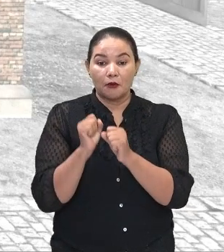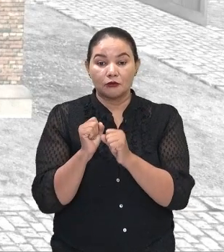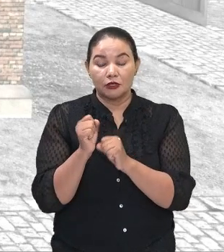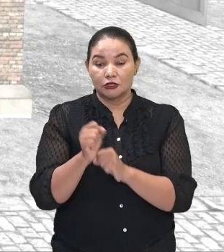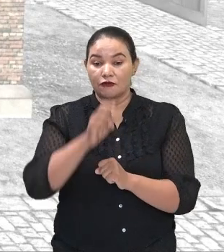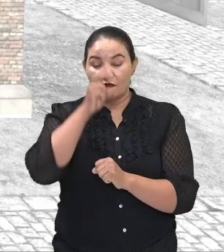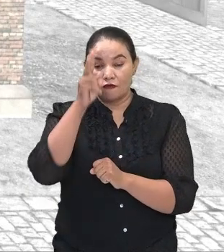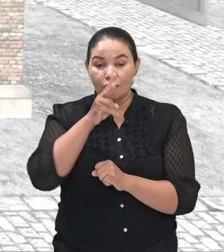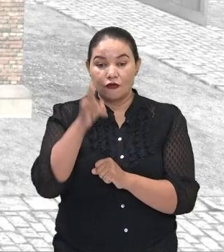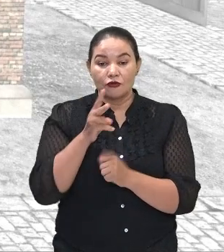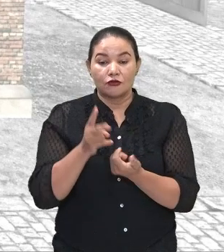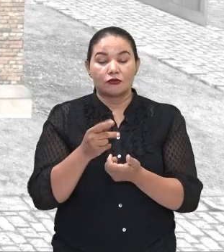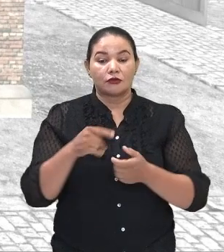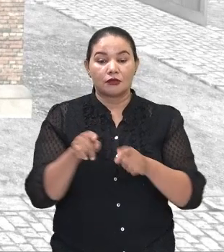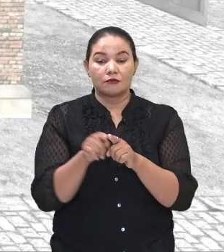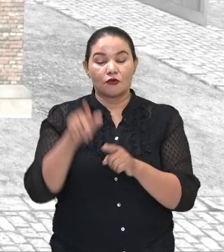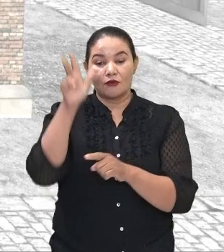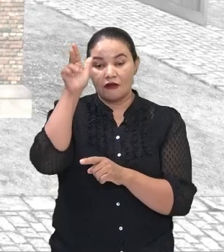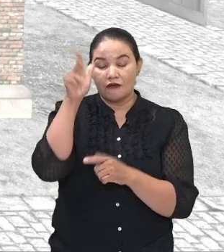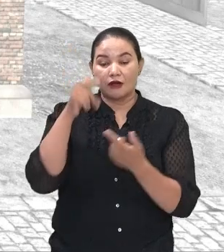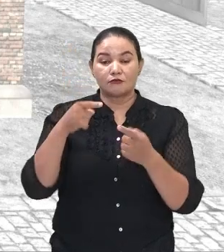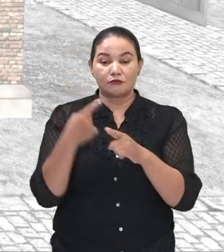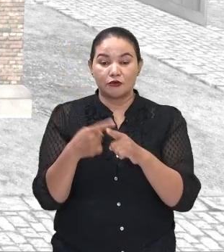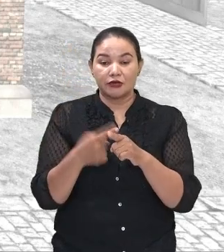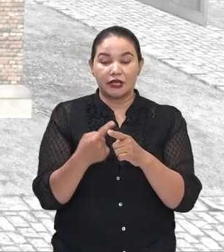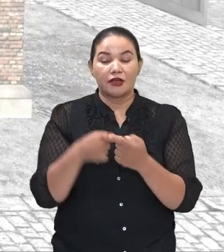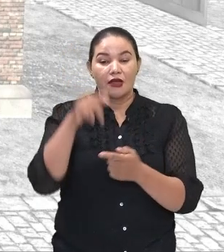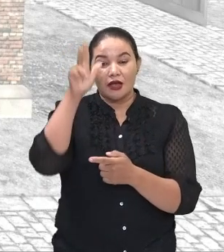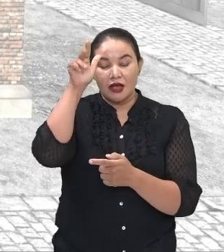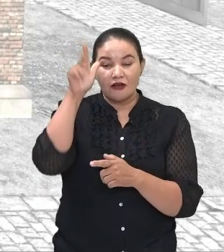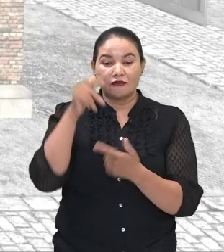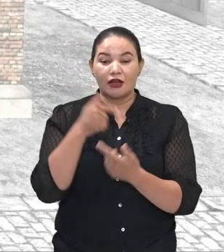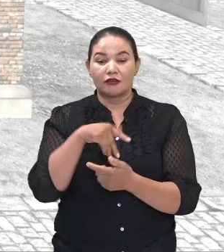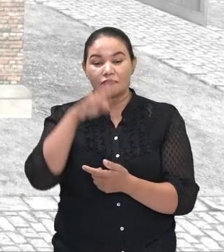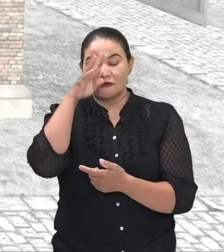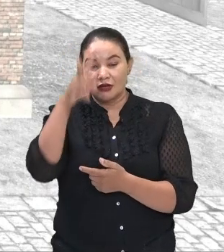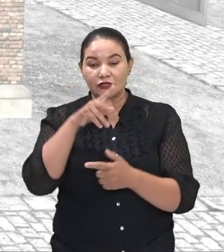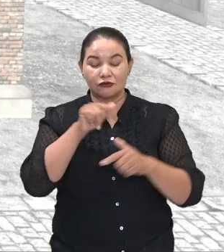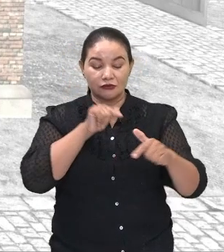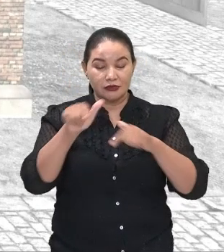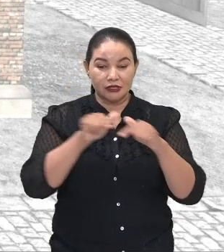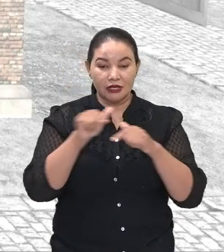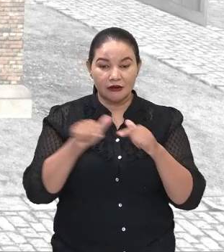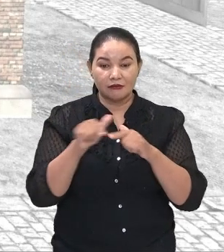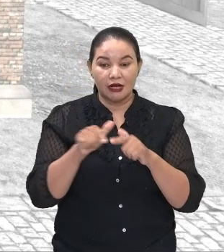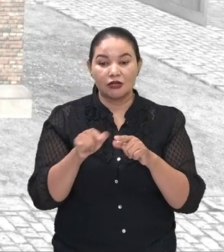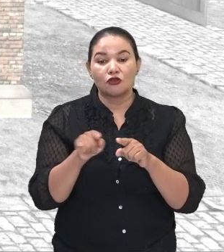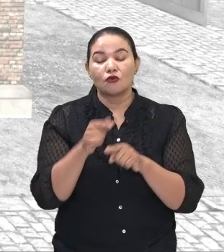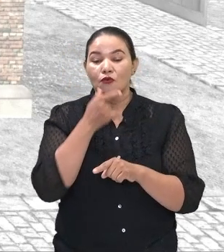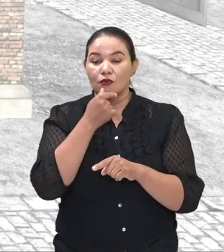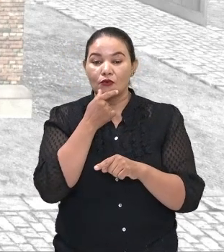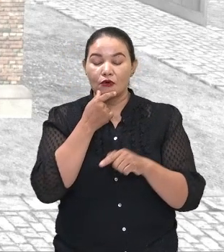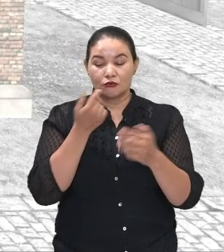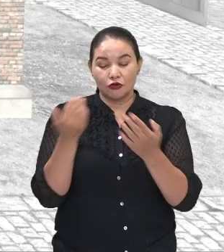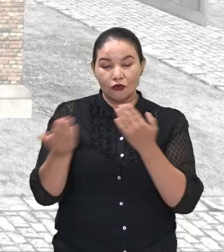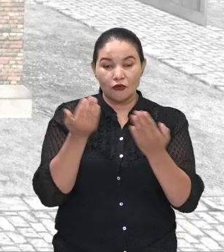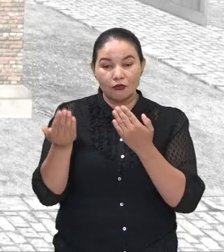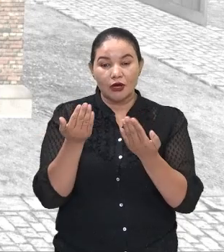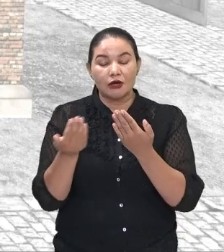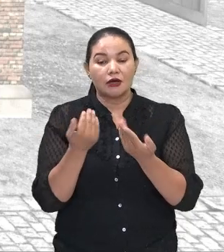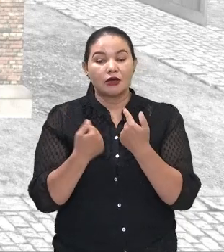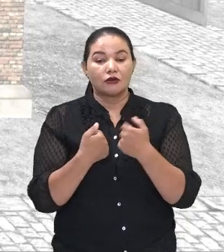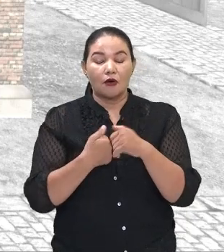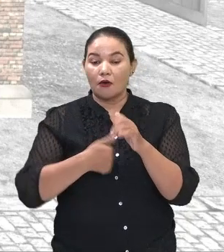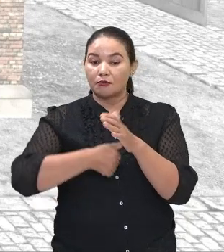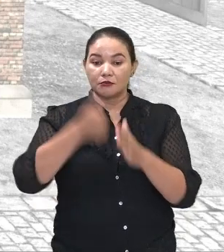tração animal era a principal forma de facilitar o trabalho. E James Watt, um dos